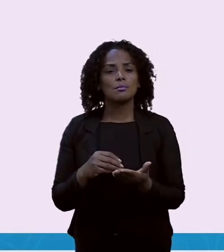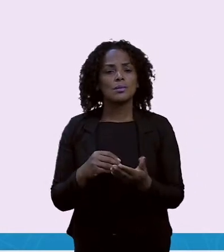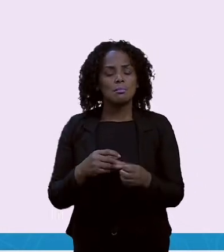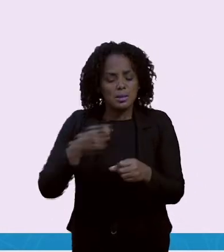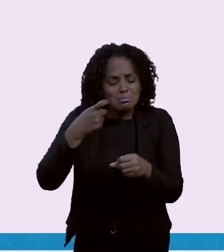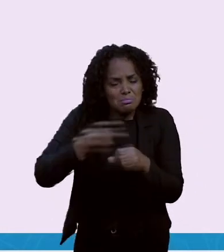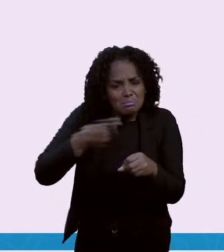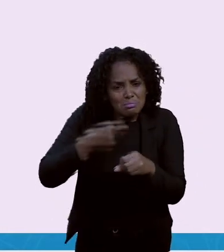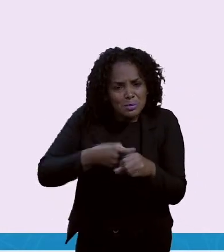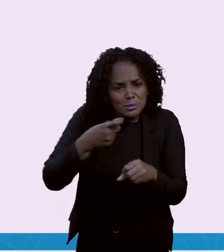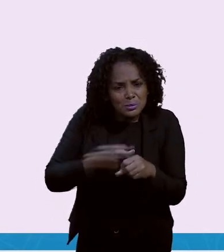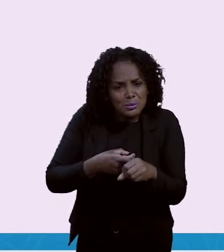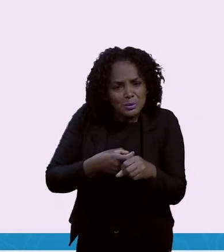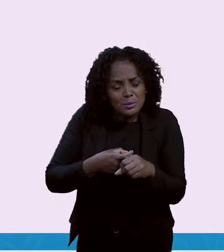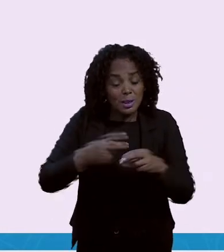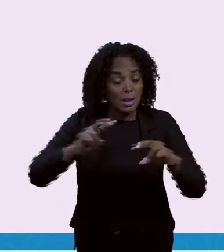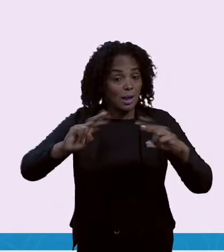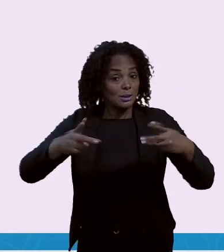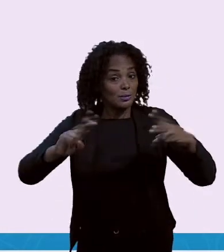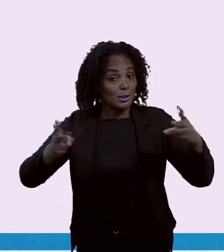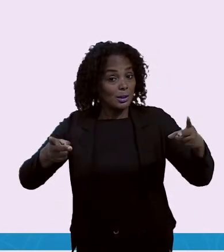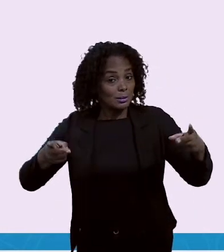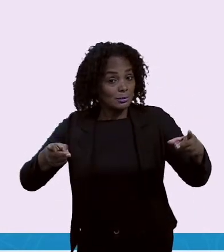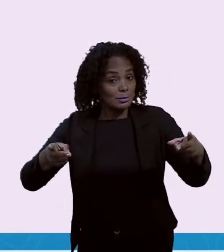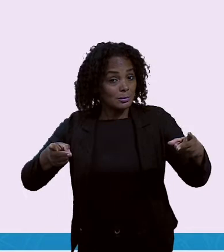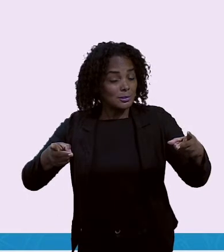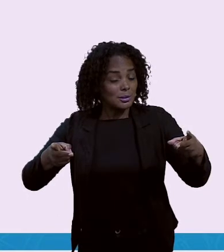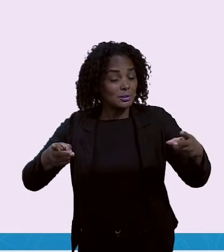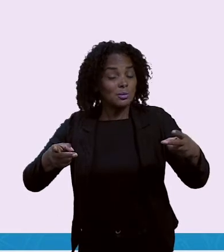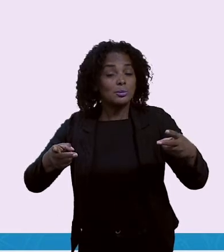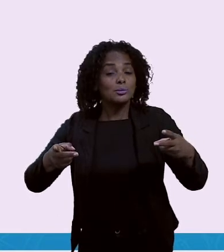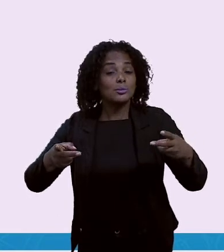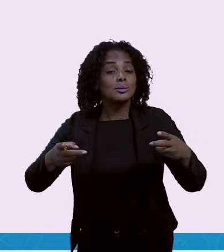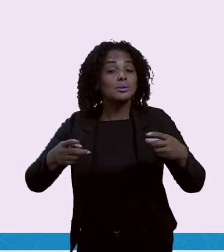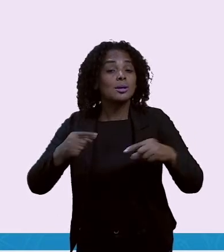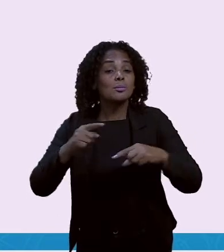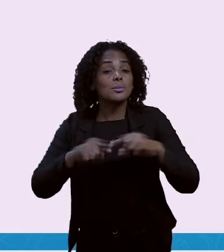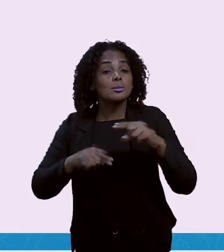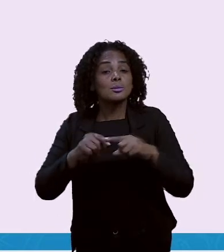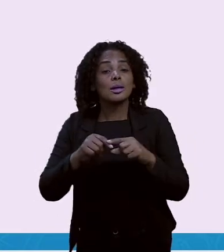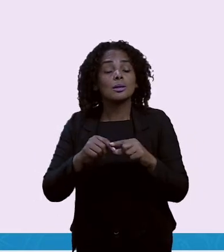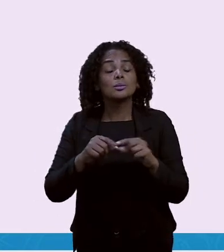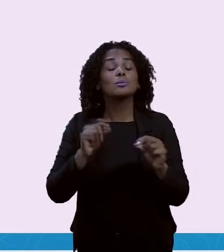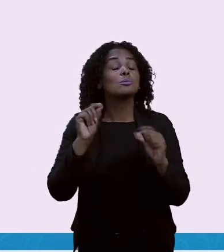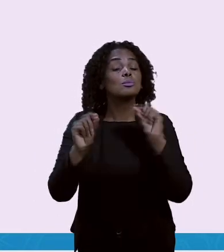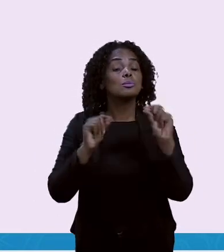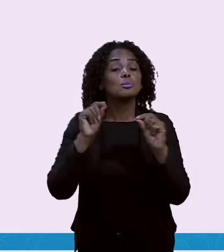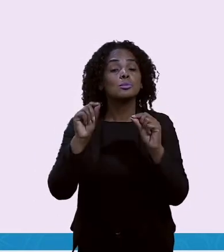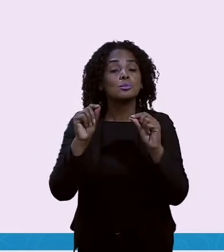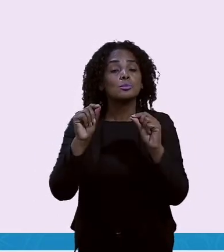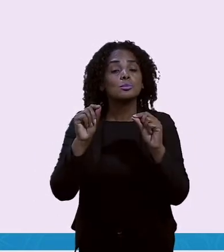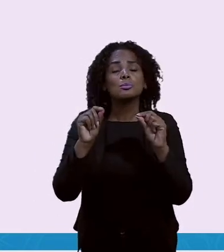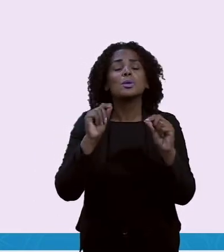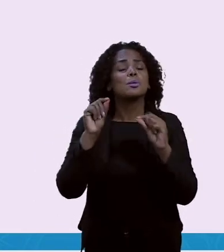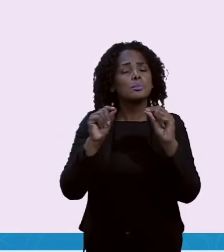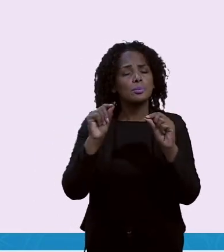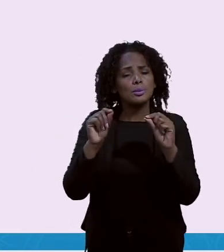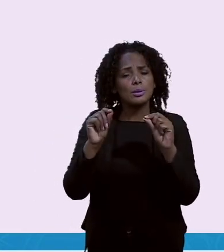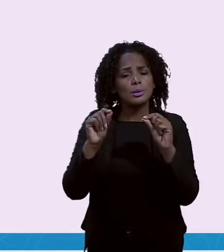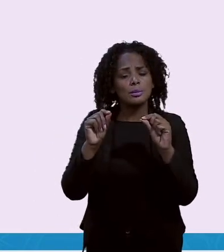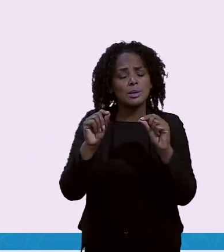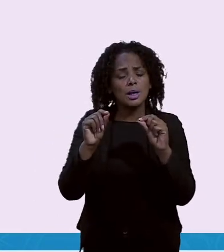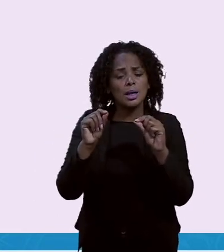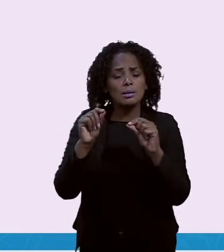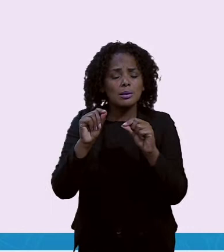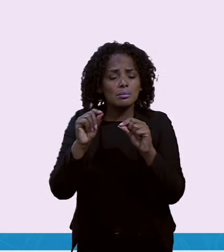ele distingue aí de outros materiais por não ser poroso. Então, ele é